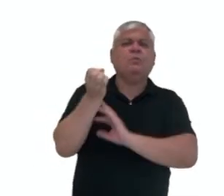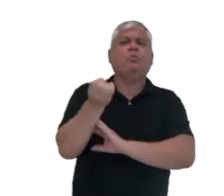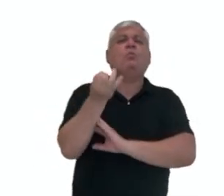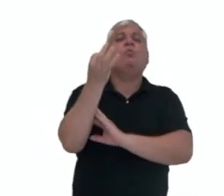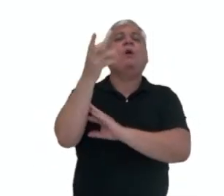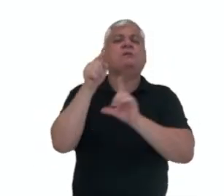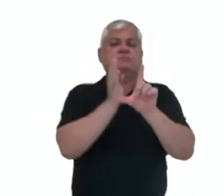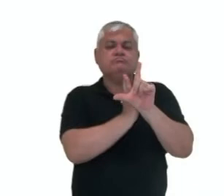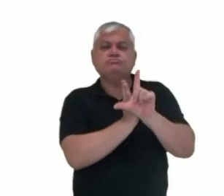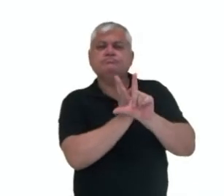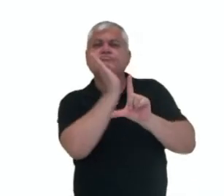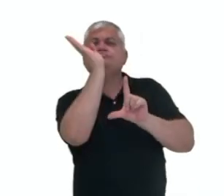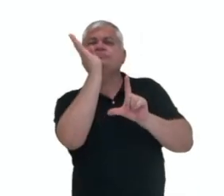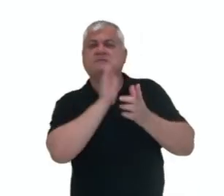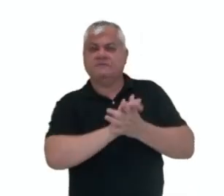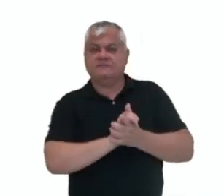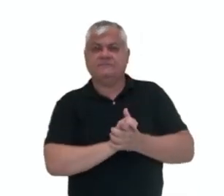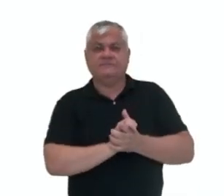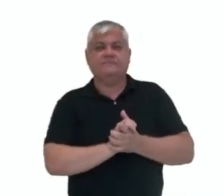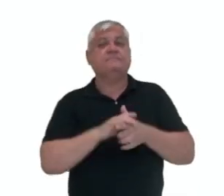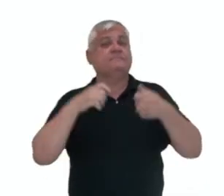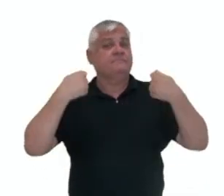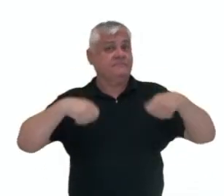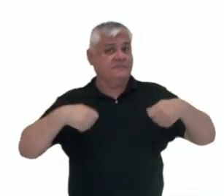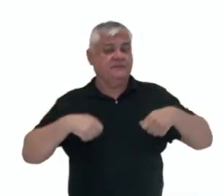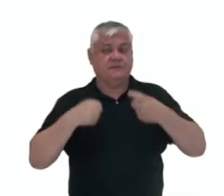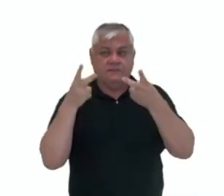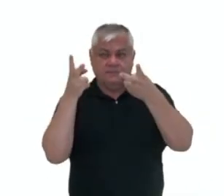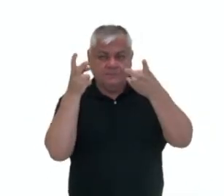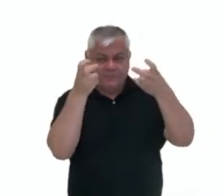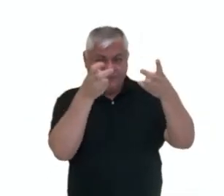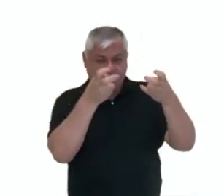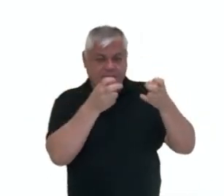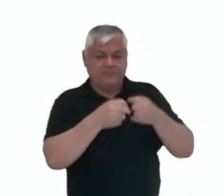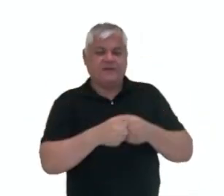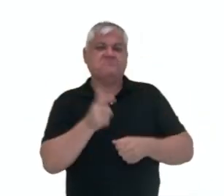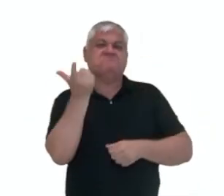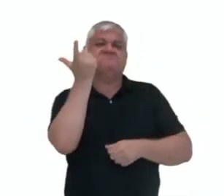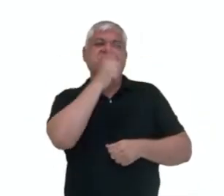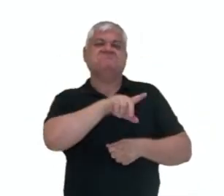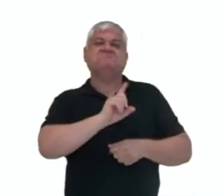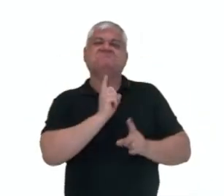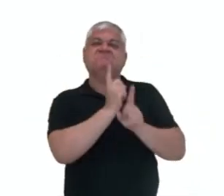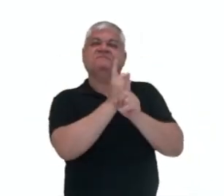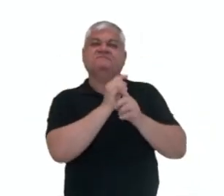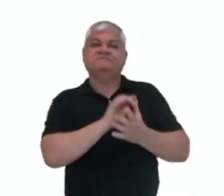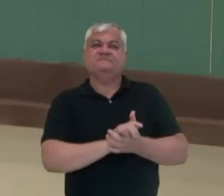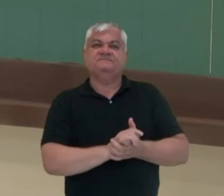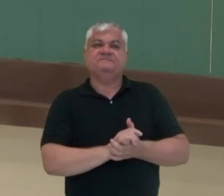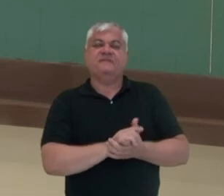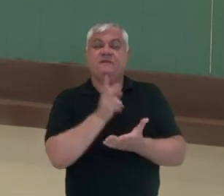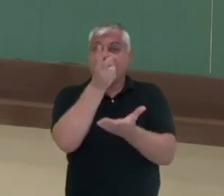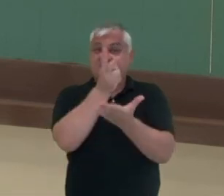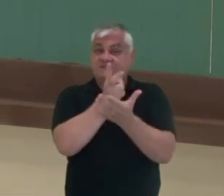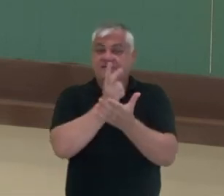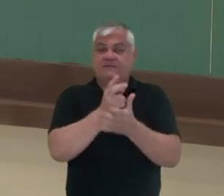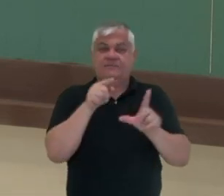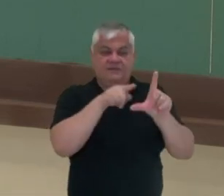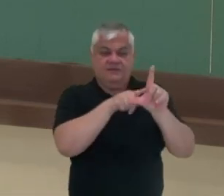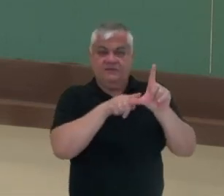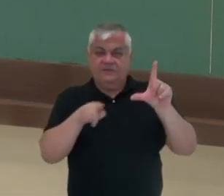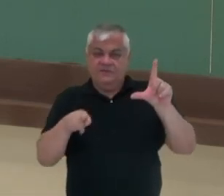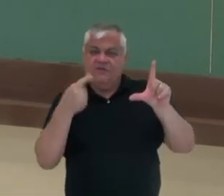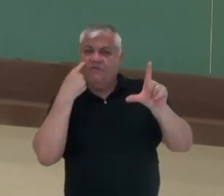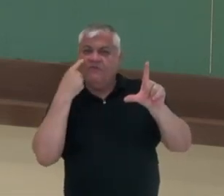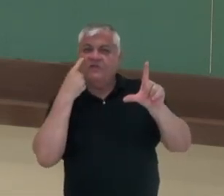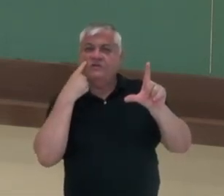constante de proporcionalidade, observando o gráfico eu consigo fazer. O que eu faço? Eu venho aqui no gráfico e tiro